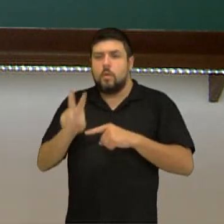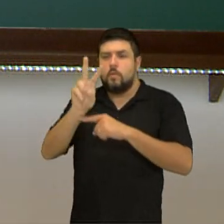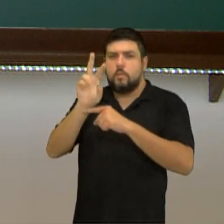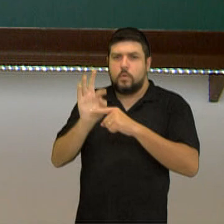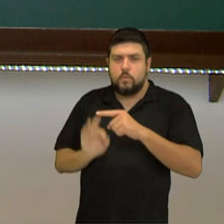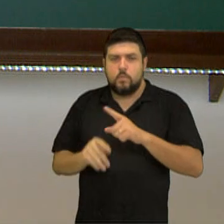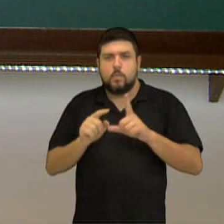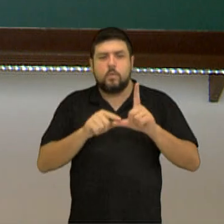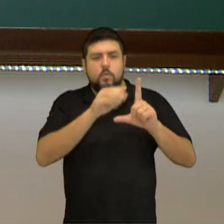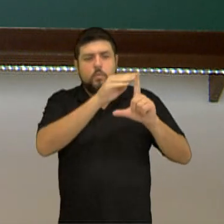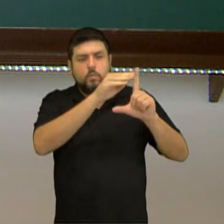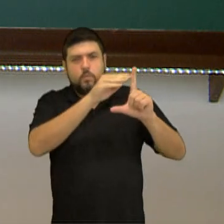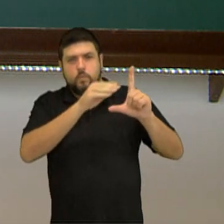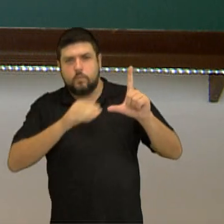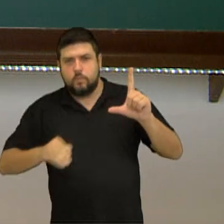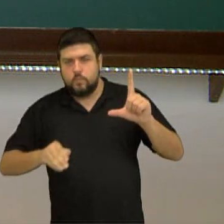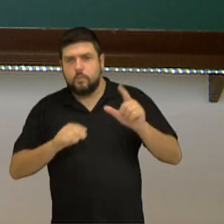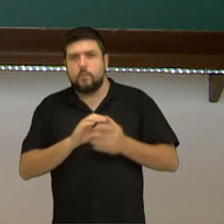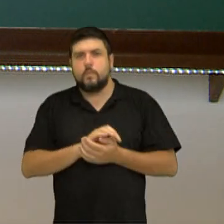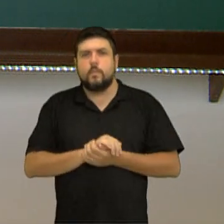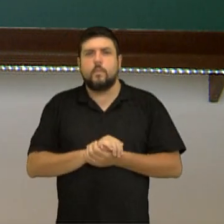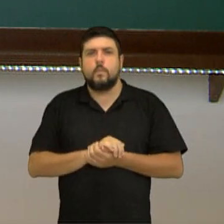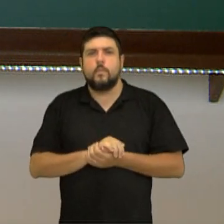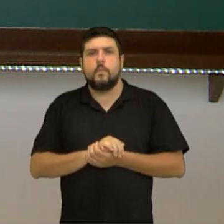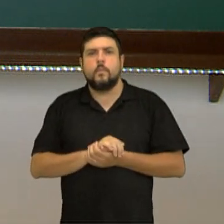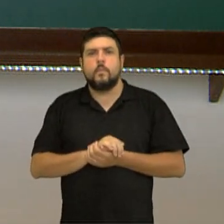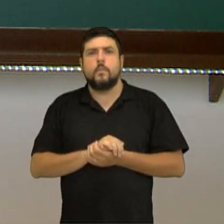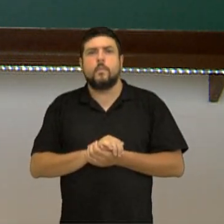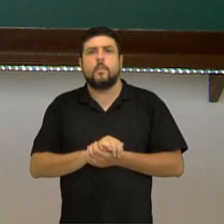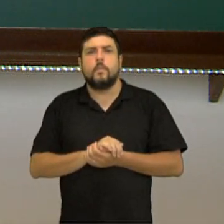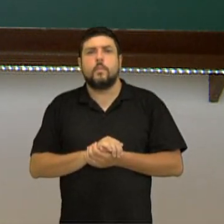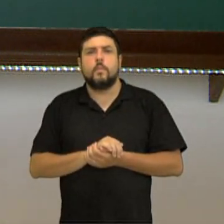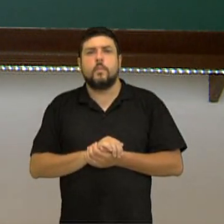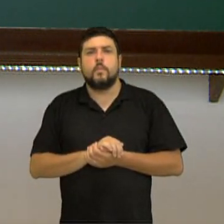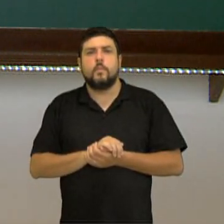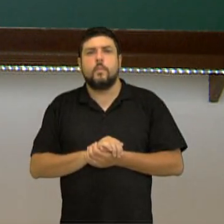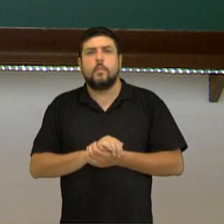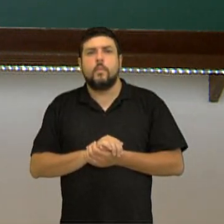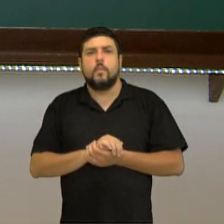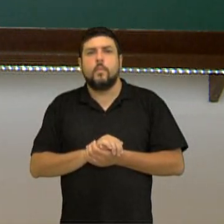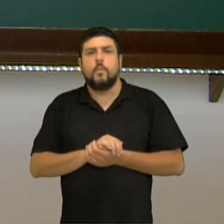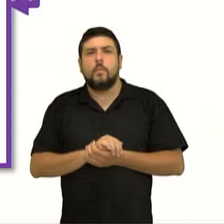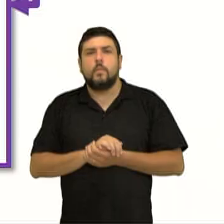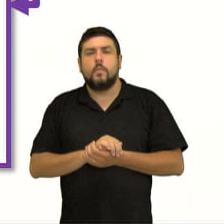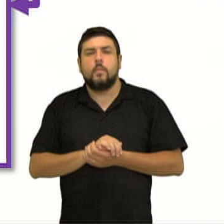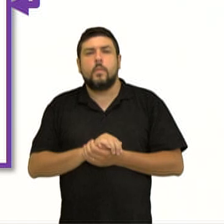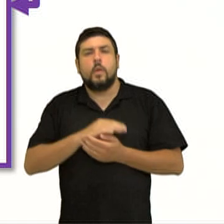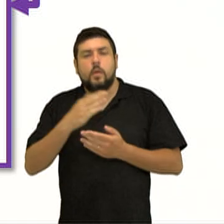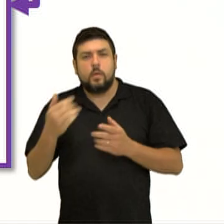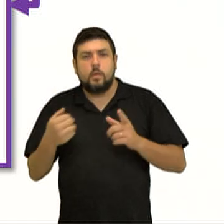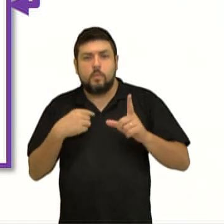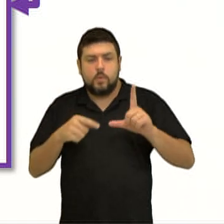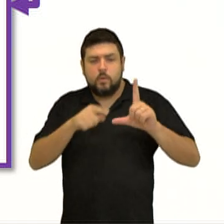é decrescente. Certo? Então, nós temos aqui. E entre eles, nós podemos ter